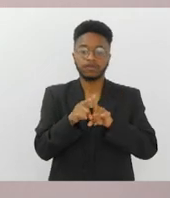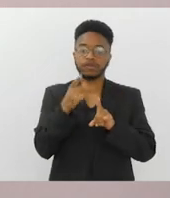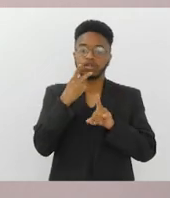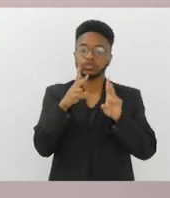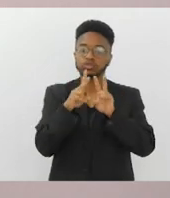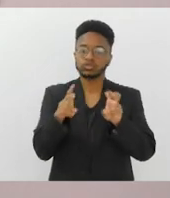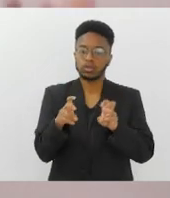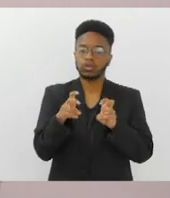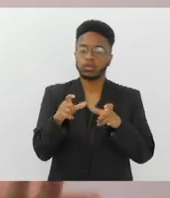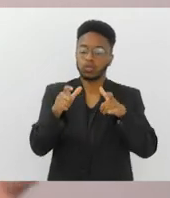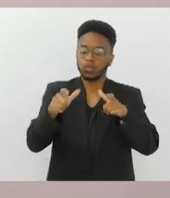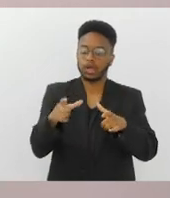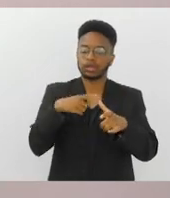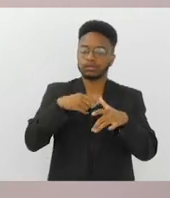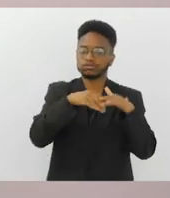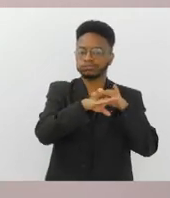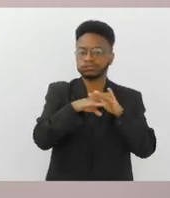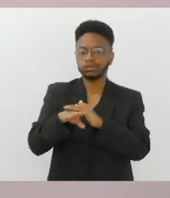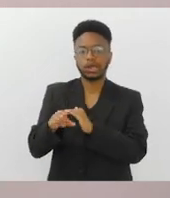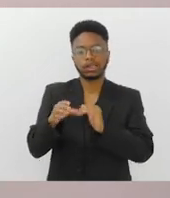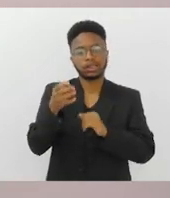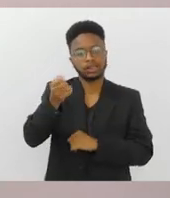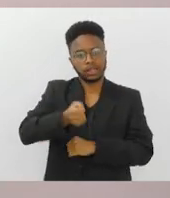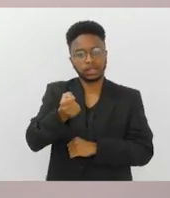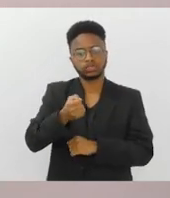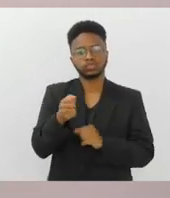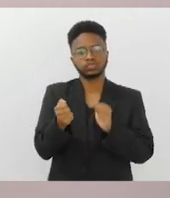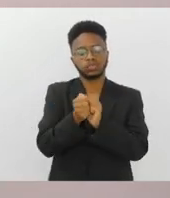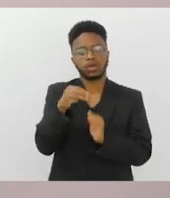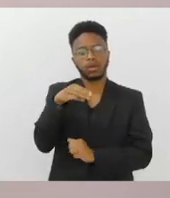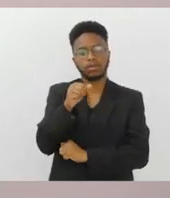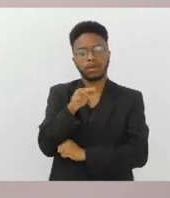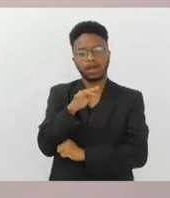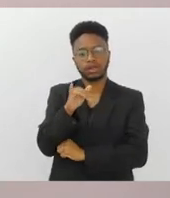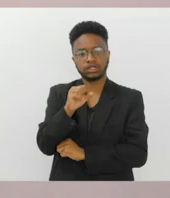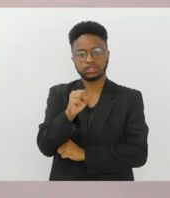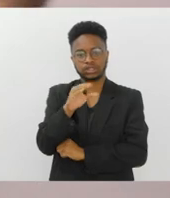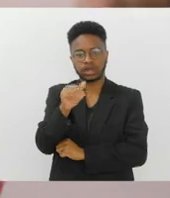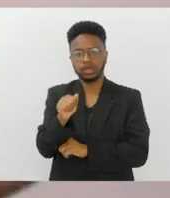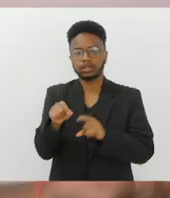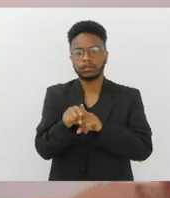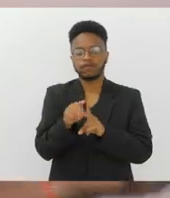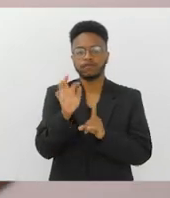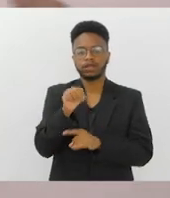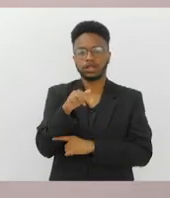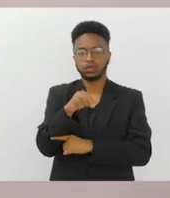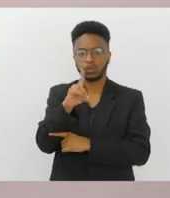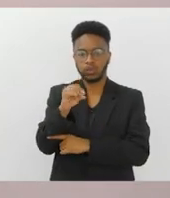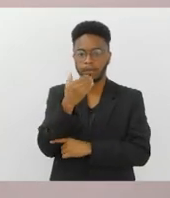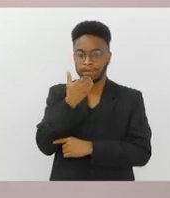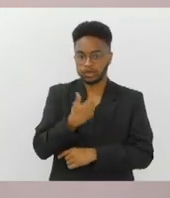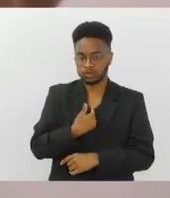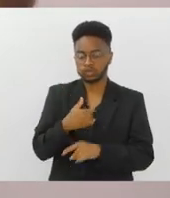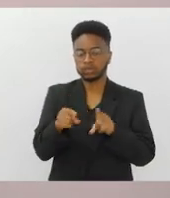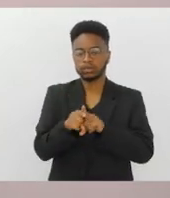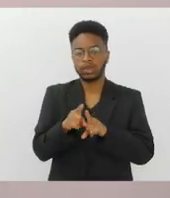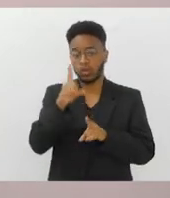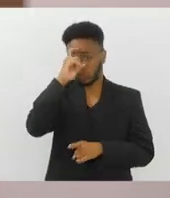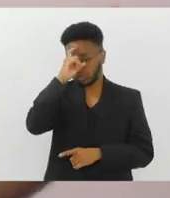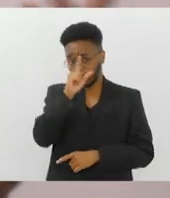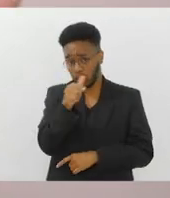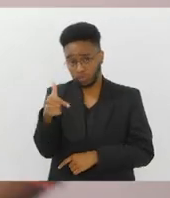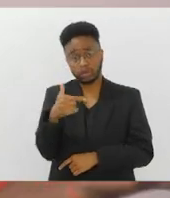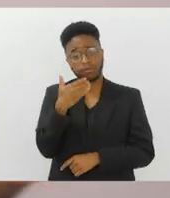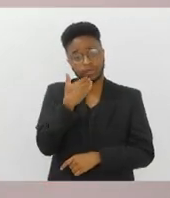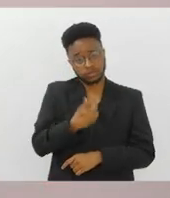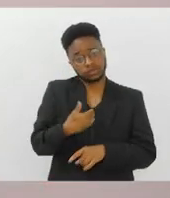Marisca, a gente já tem outros pedidos, né? O Fernando Magalhães pediu para a gente conseguir a mesma articulação, Maria Amélia, quando estivemos lá, falou: ah, vocês conseguirem para a